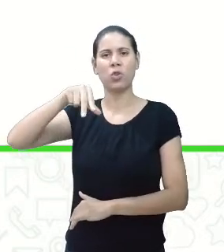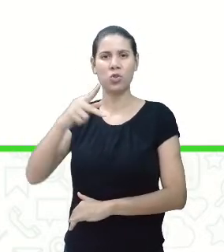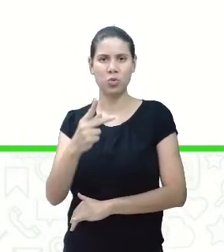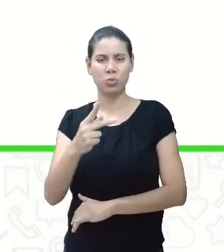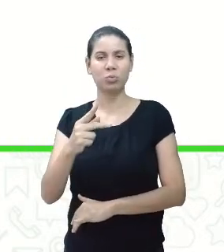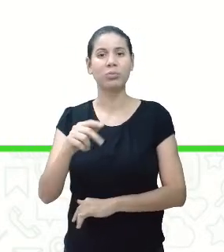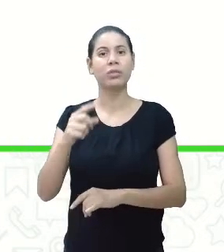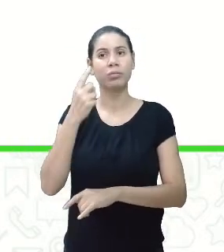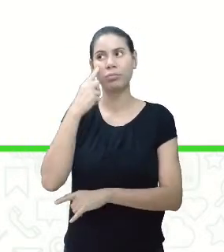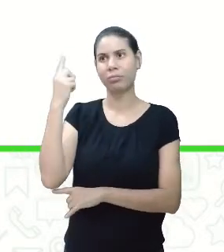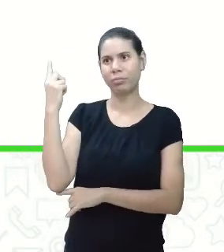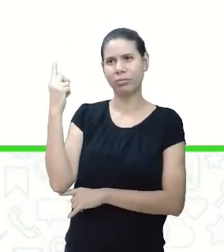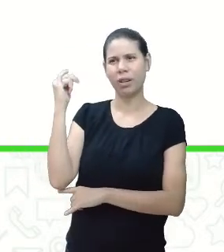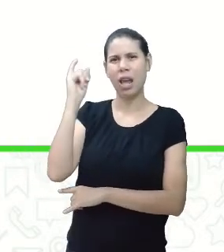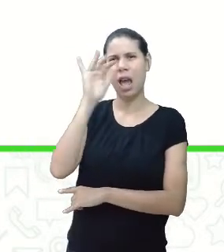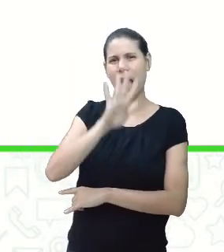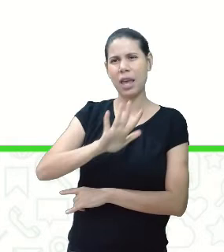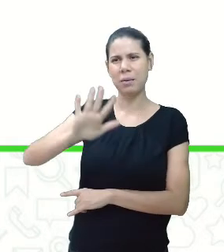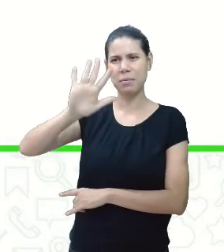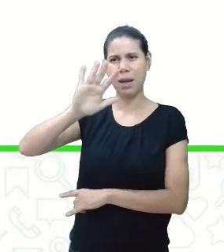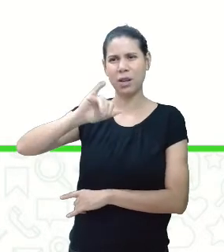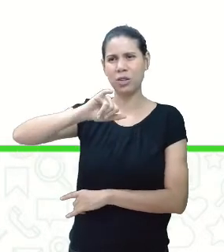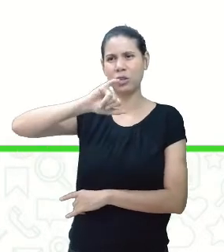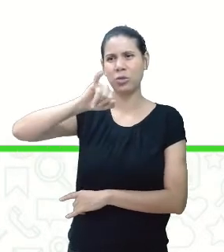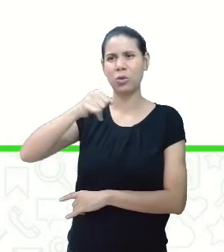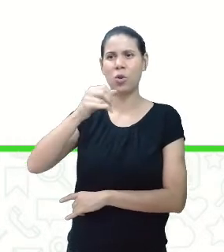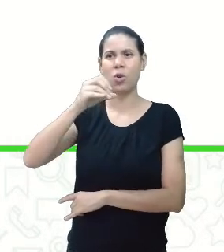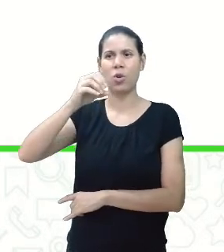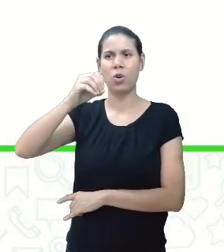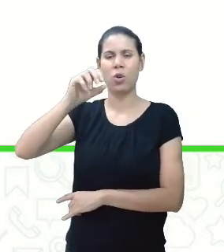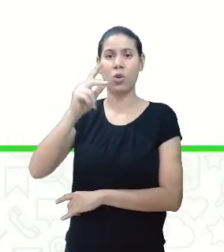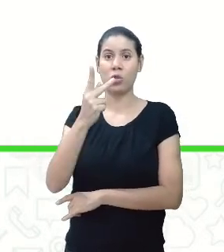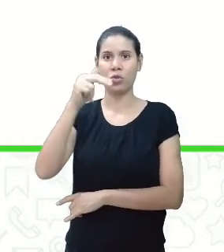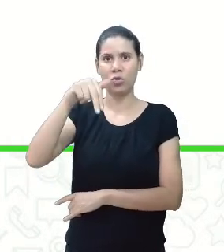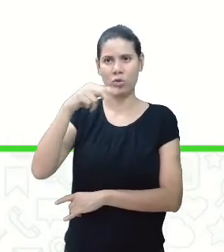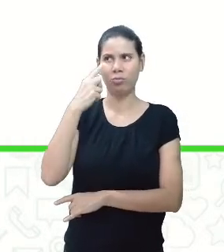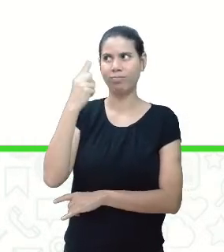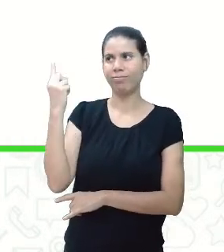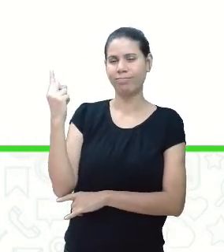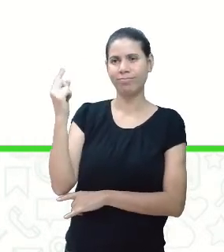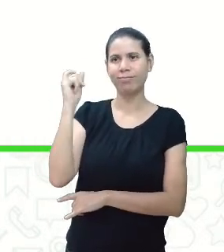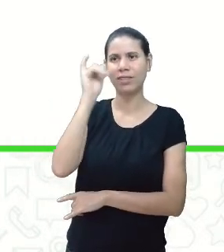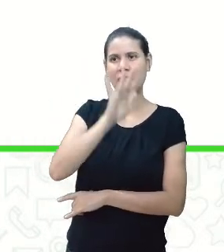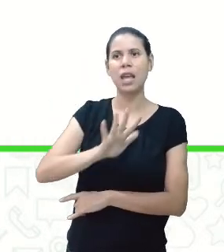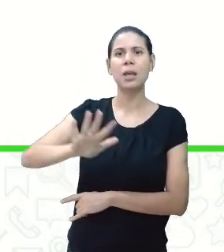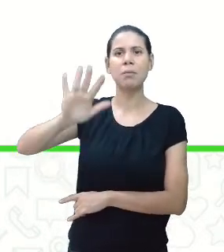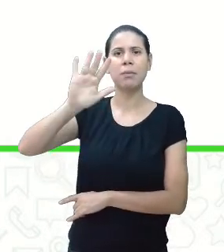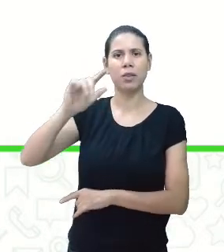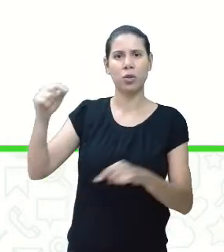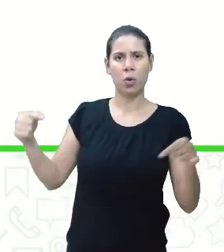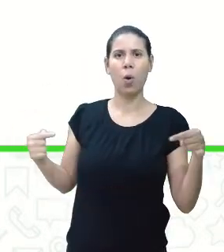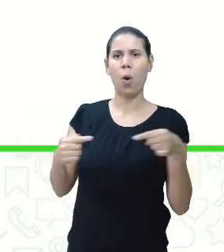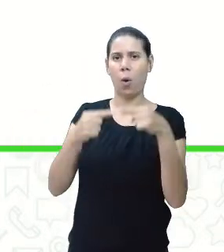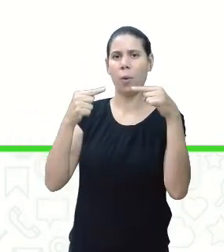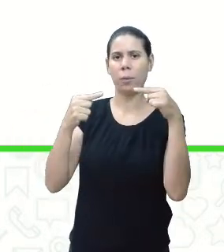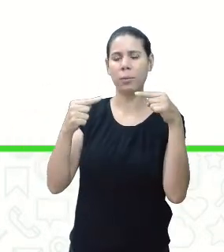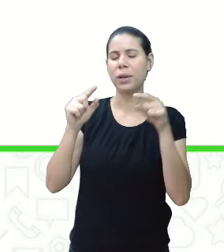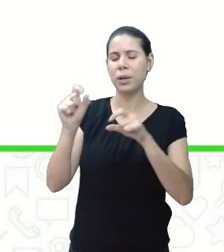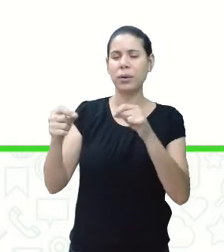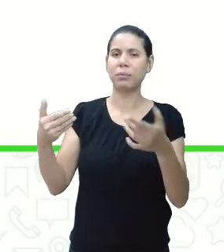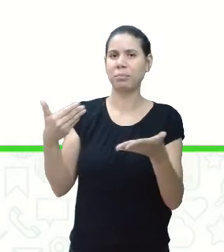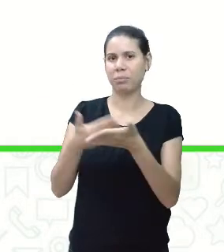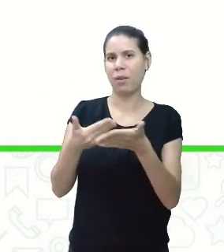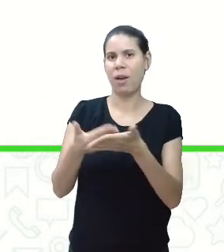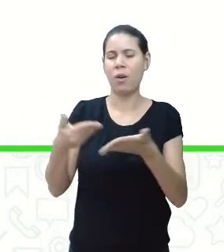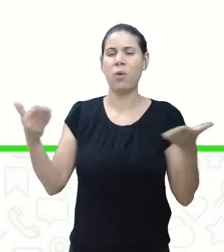bem essa figura, né? Essa gravura aí, porque tem muita coisa a ver com a nossa aula